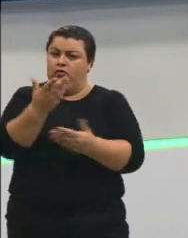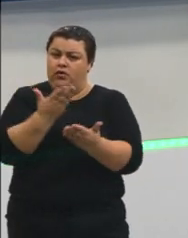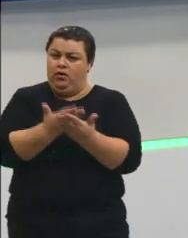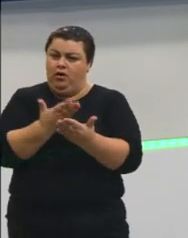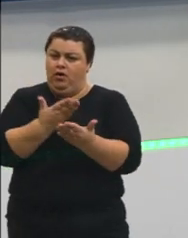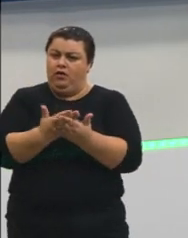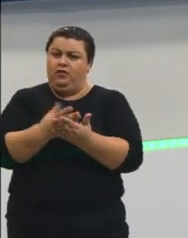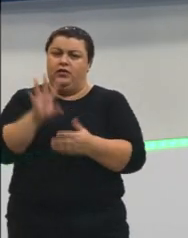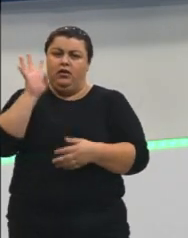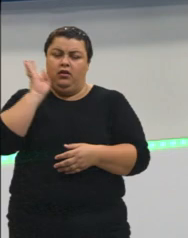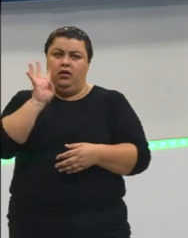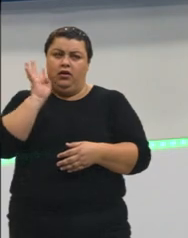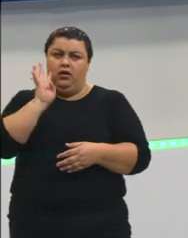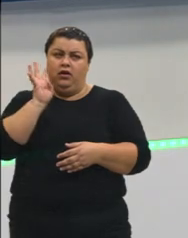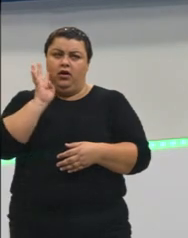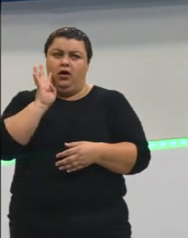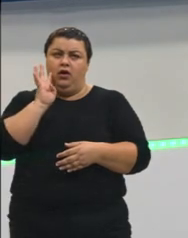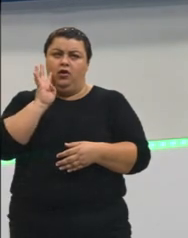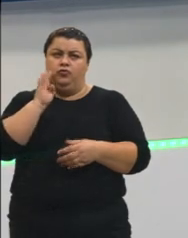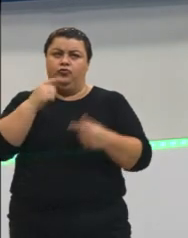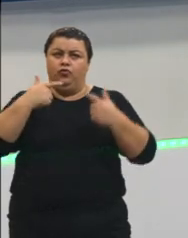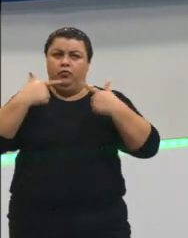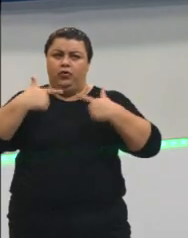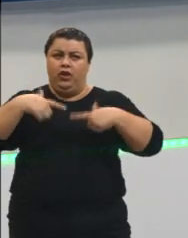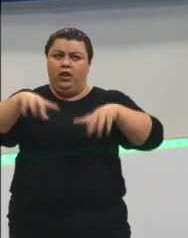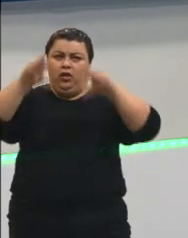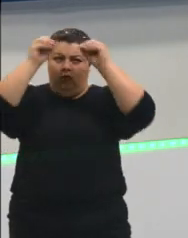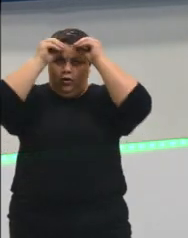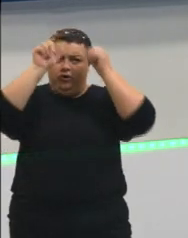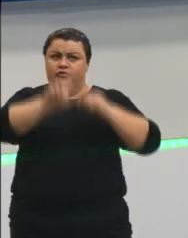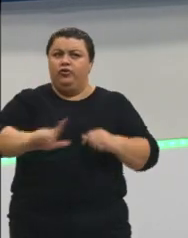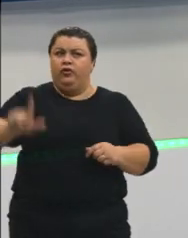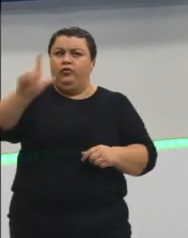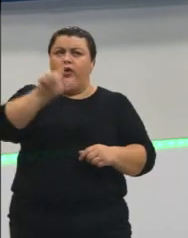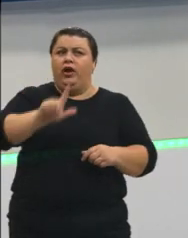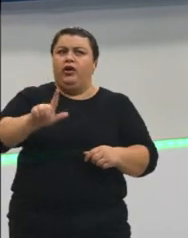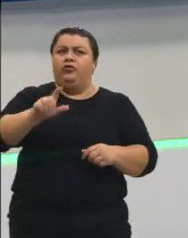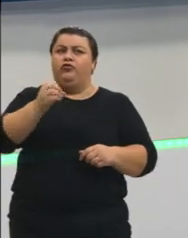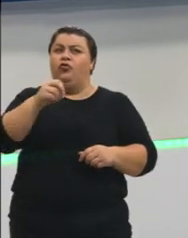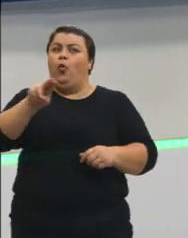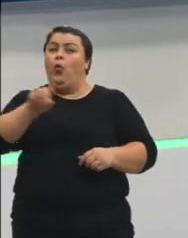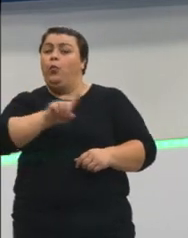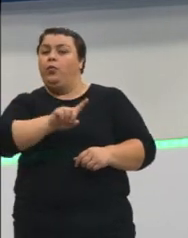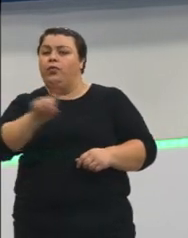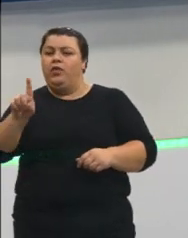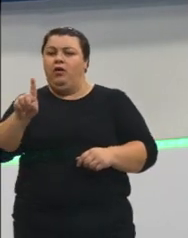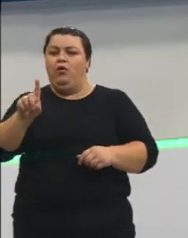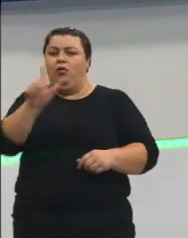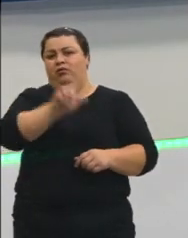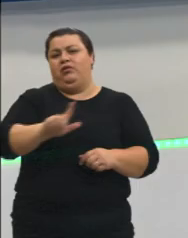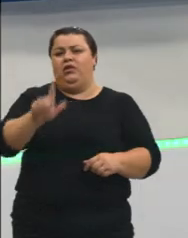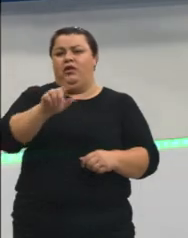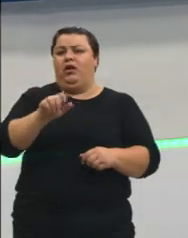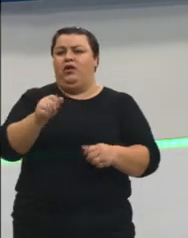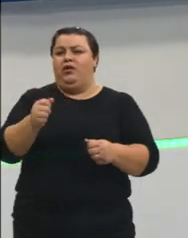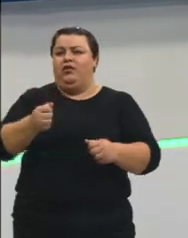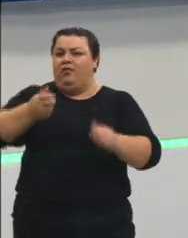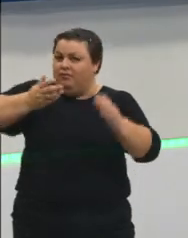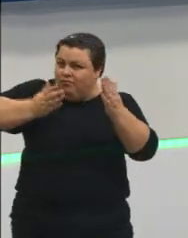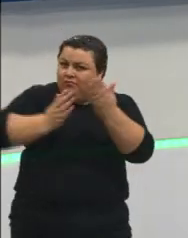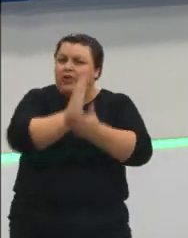vai estar muito bacana sobre linguagem literária ou não literária Aula 5 me acompanha lá